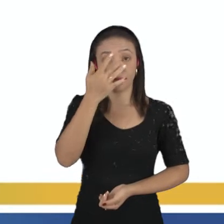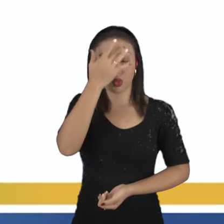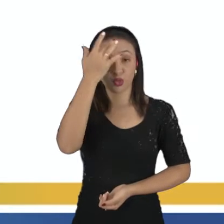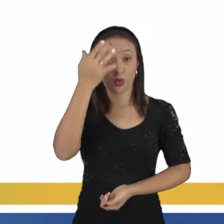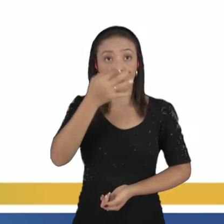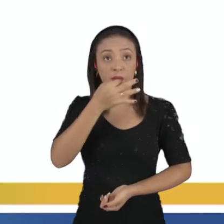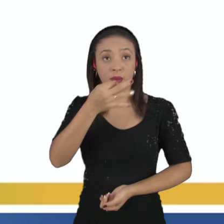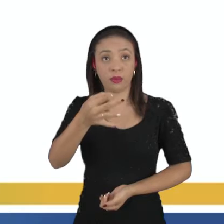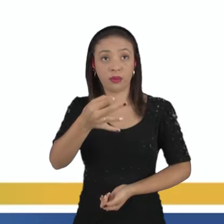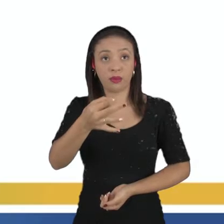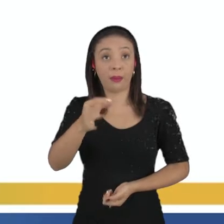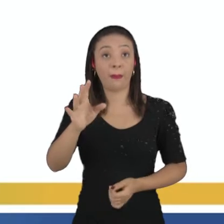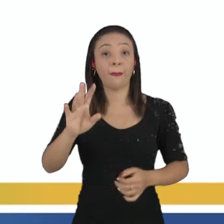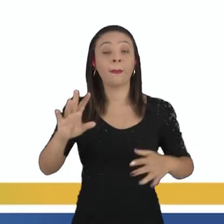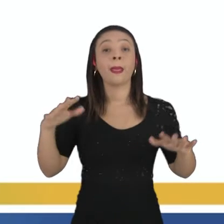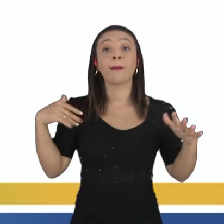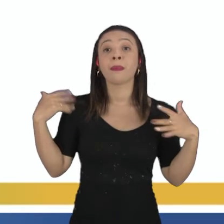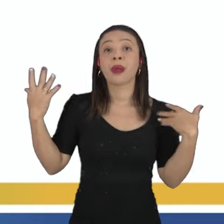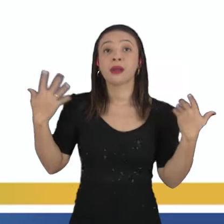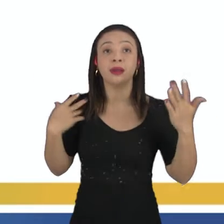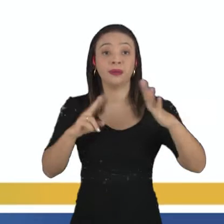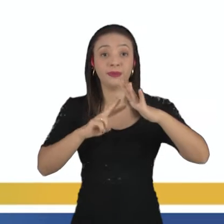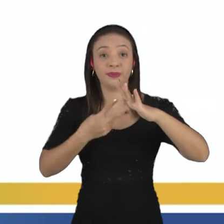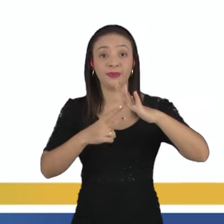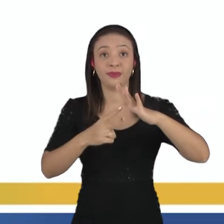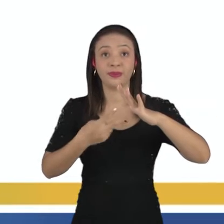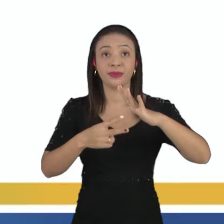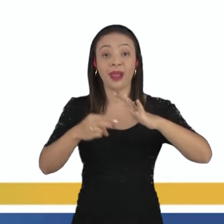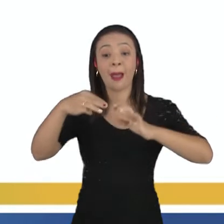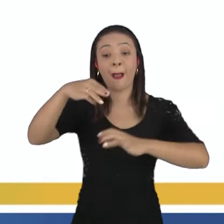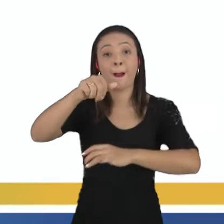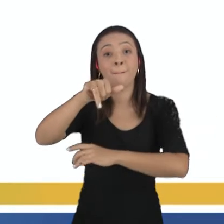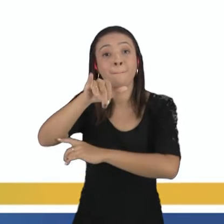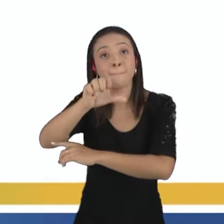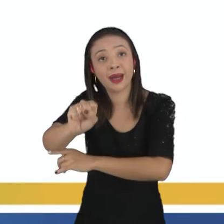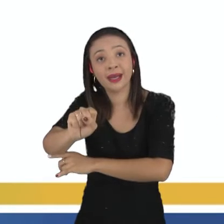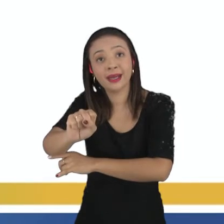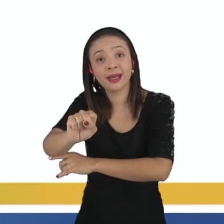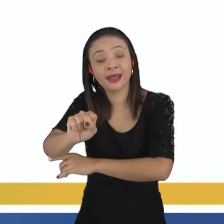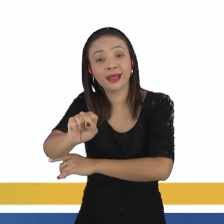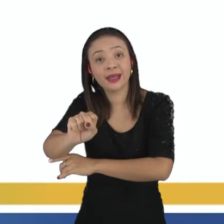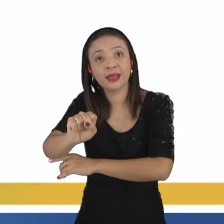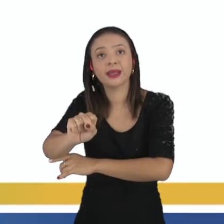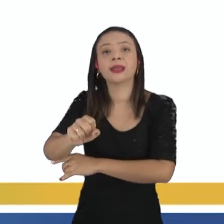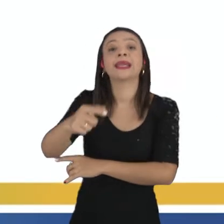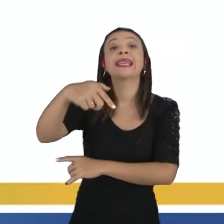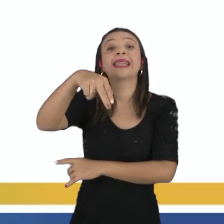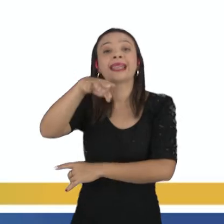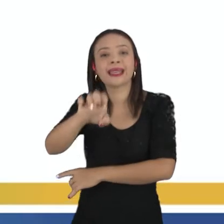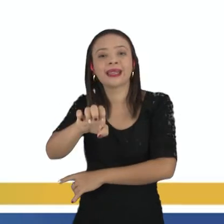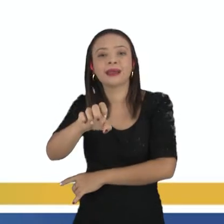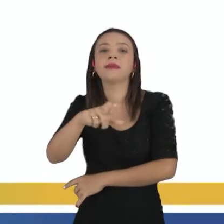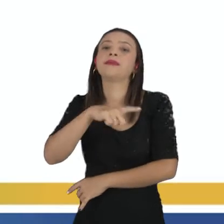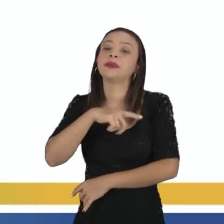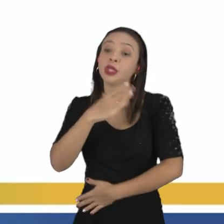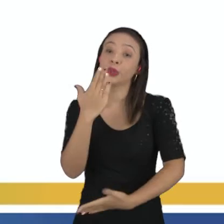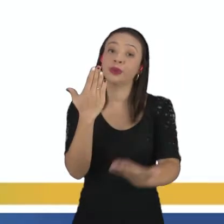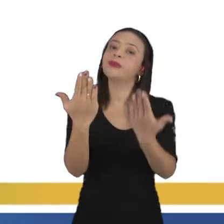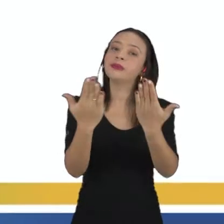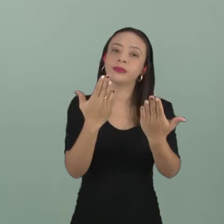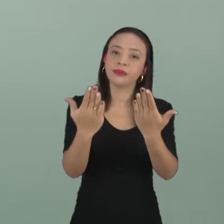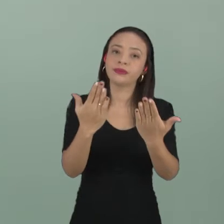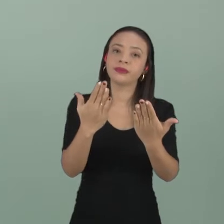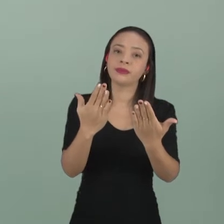aí, ó. Um passeio no parque é mais agradável que sair para a festa. Ele está fazendo uma comparação. E nós